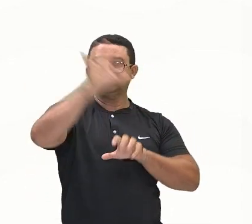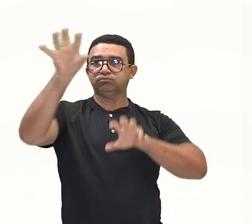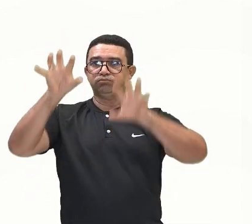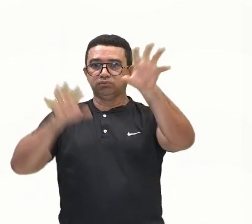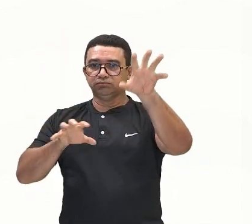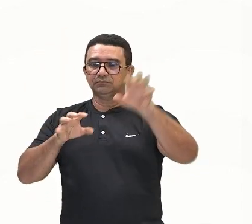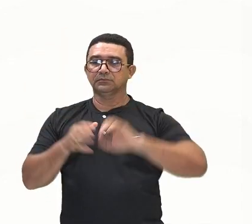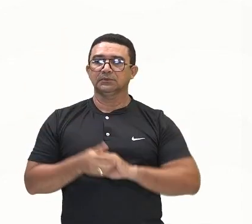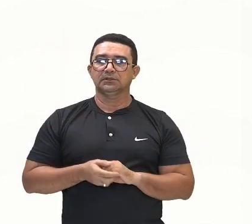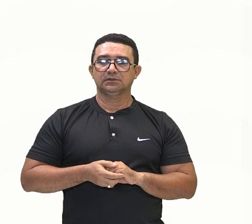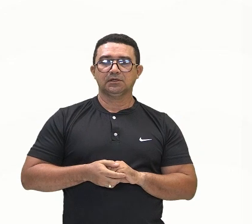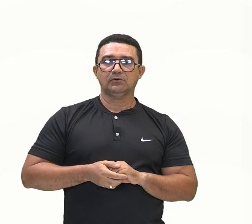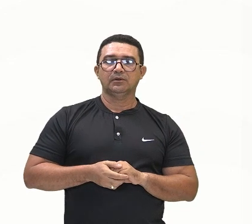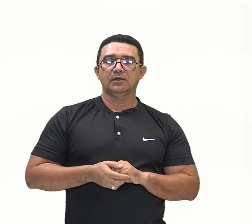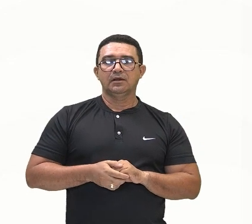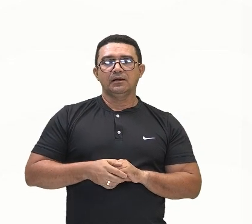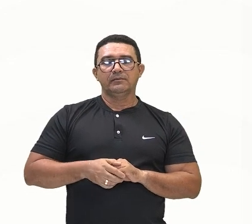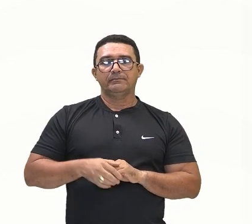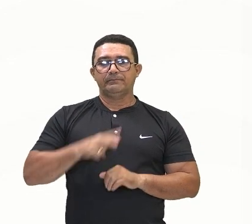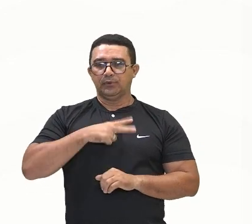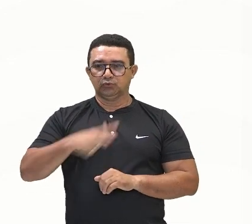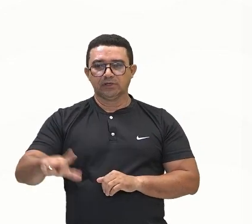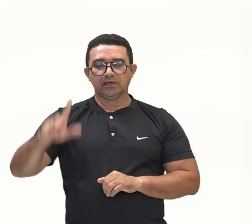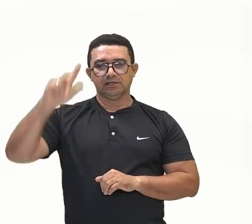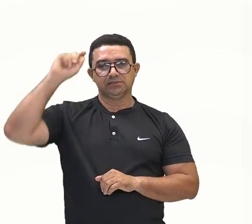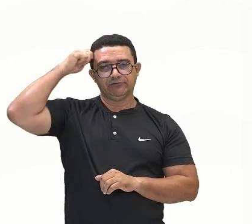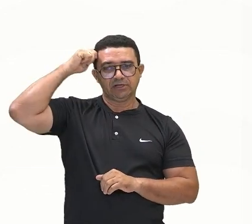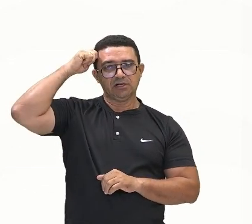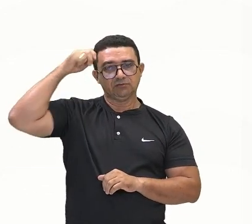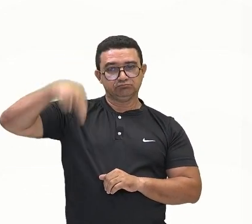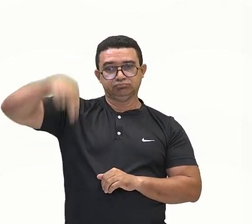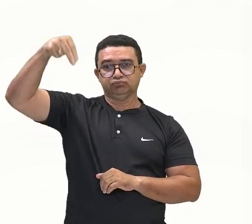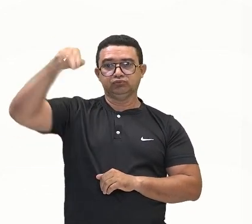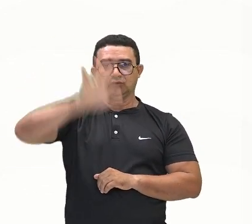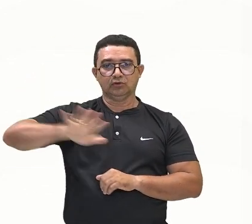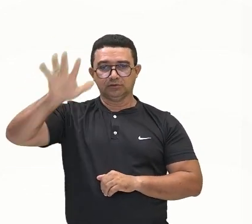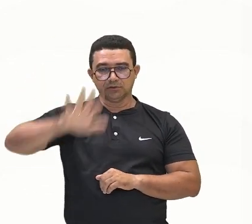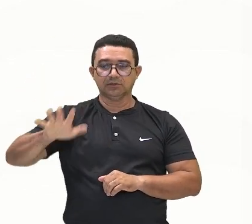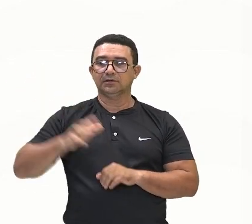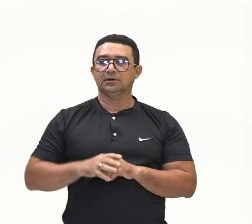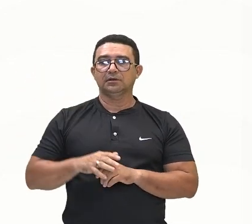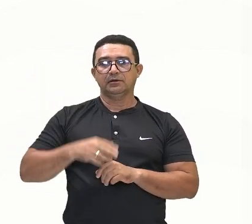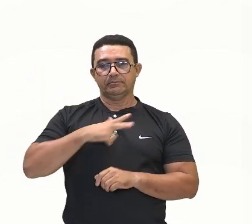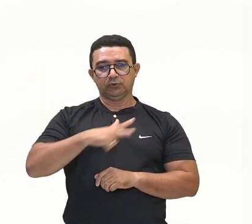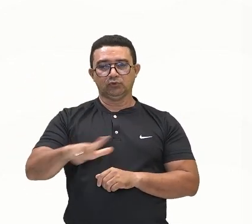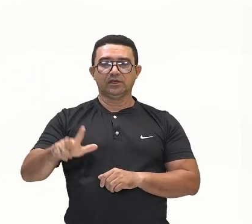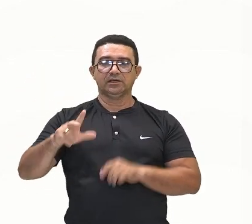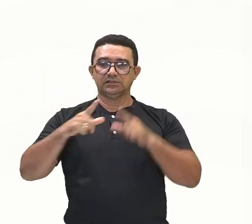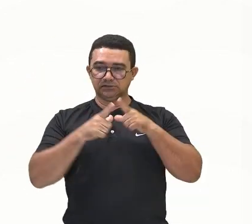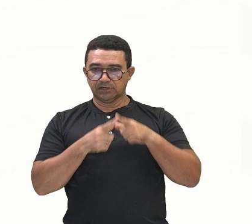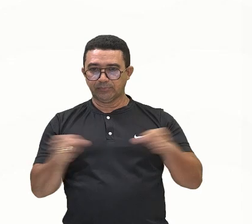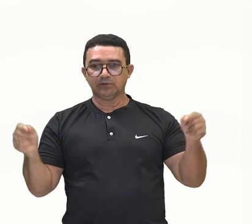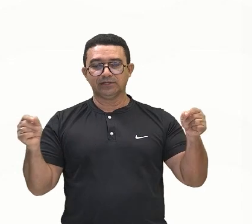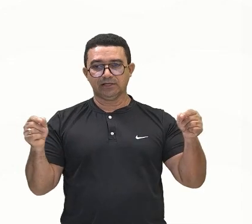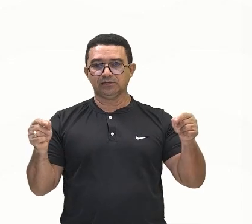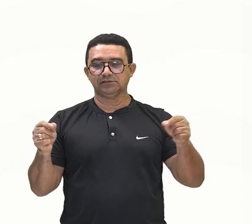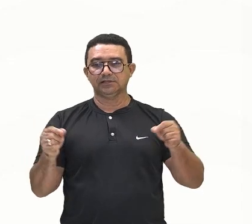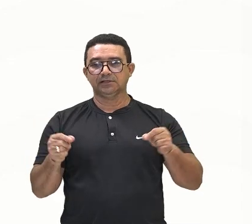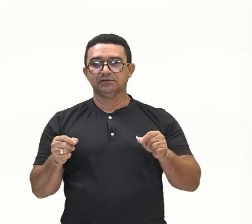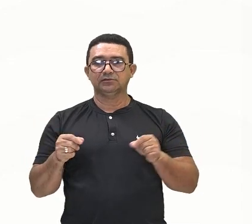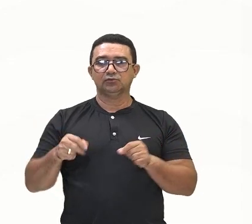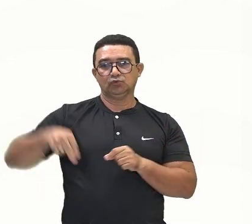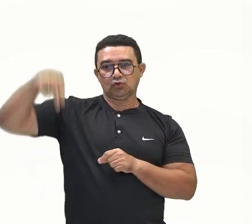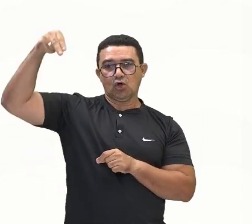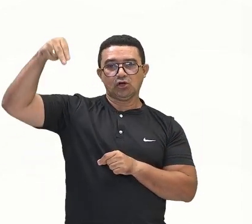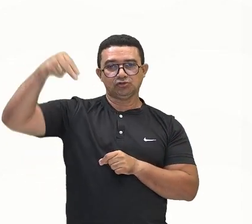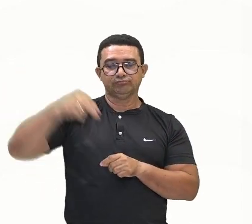Portugueses, africanos, holandeses e franceses no nordeste, portugueses, japoneses e sírio-libaneses no norte,